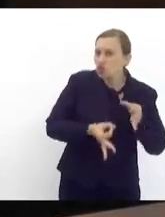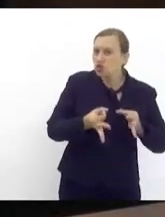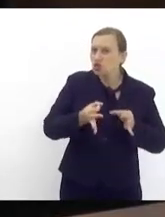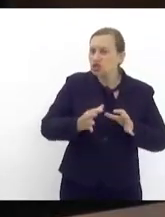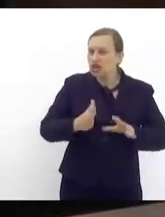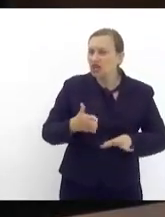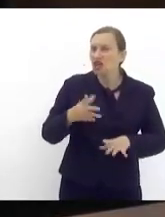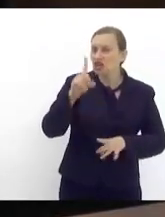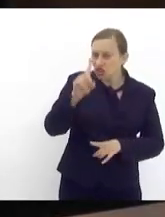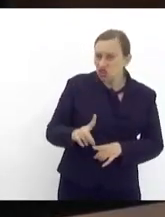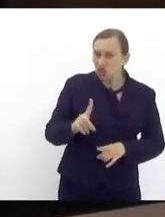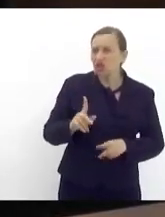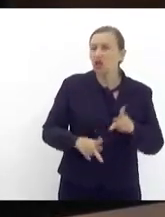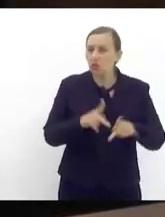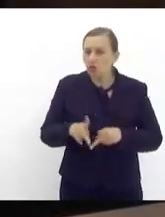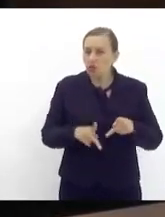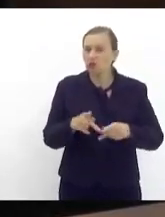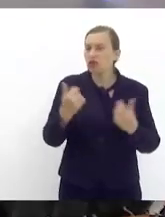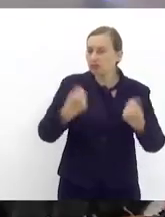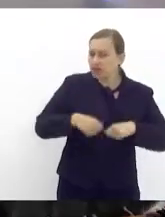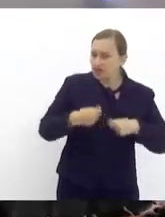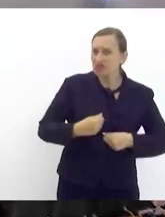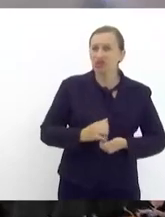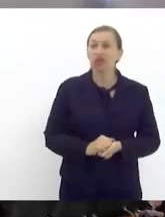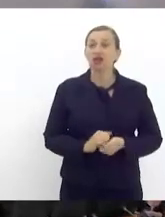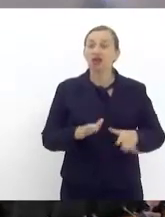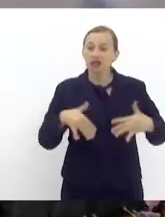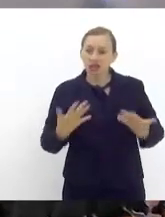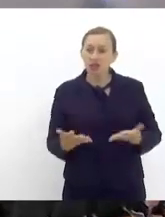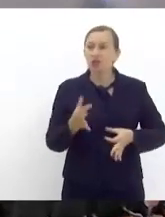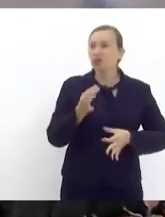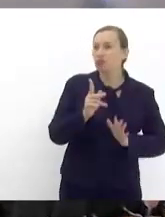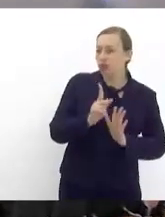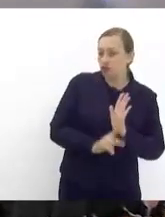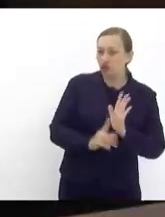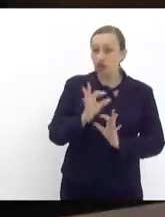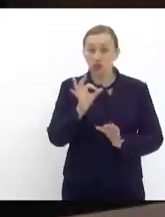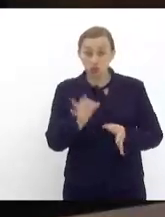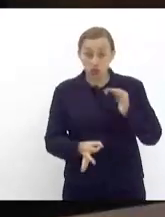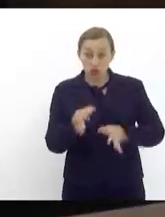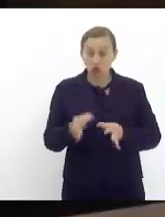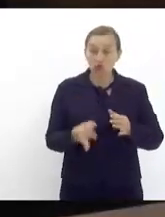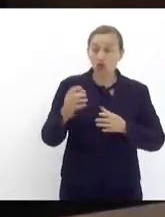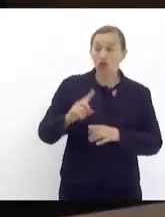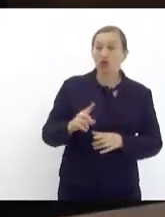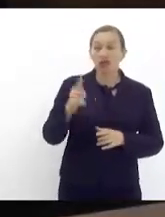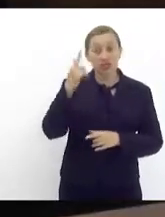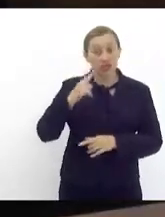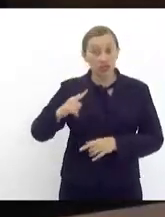de direito à população que precisa. É um projeto justo. Então, que